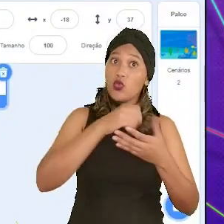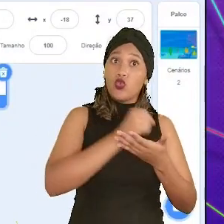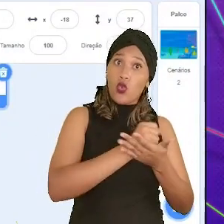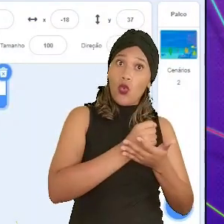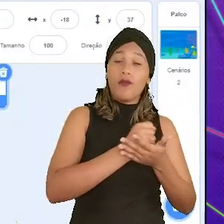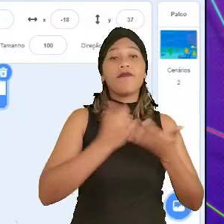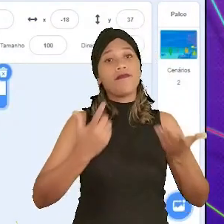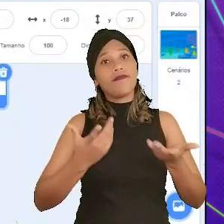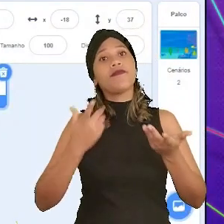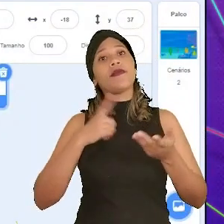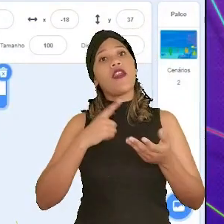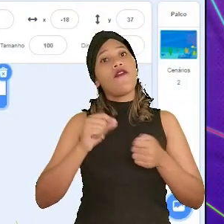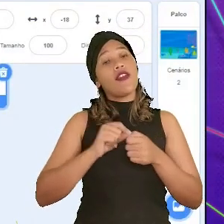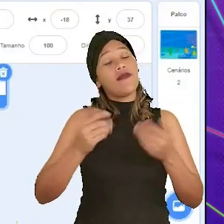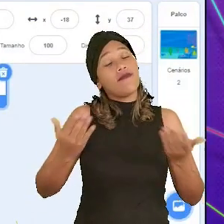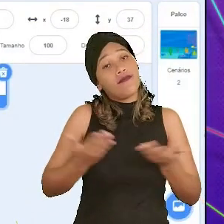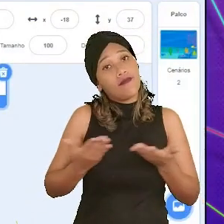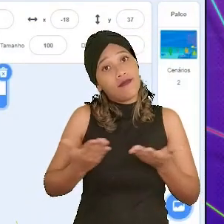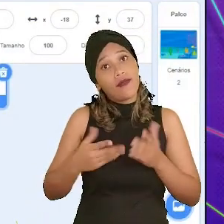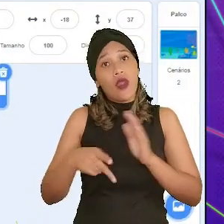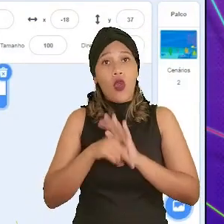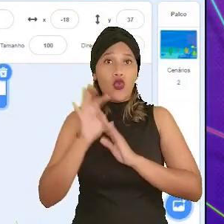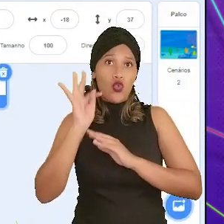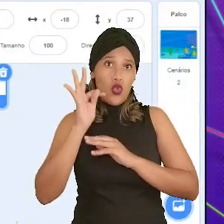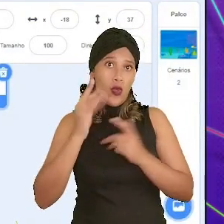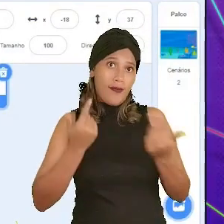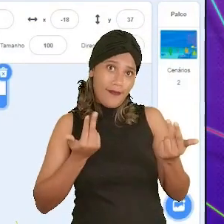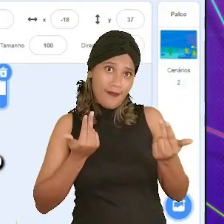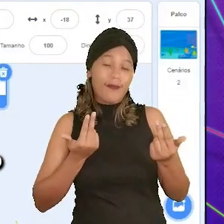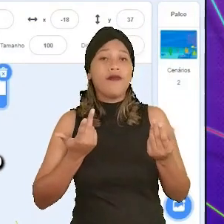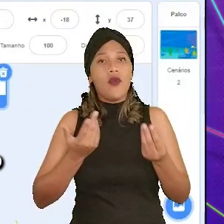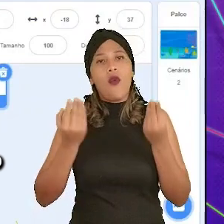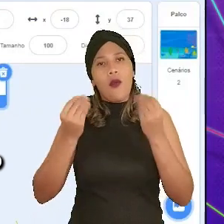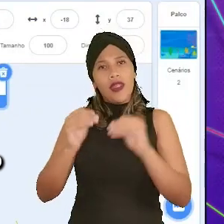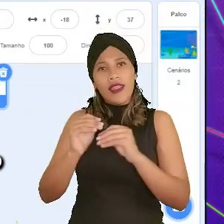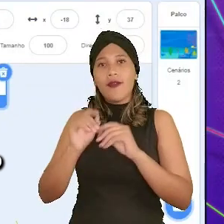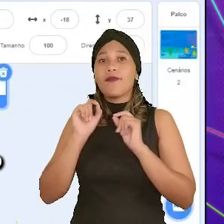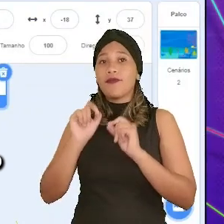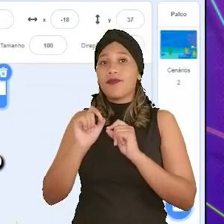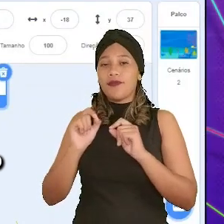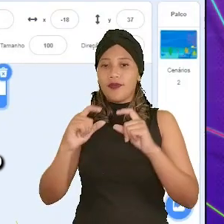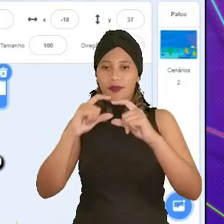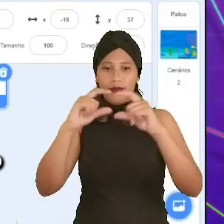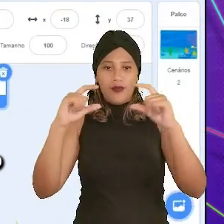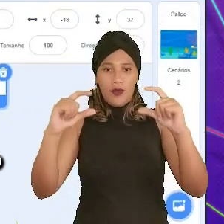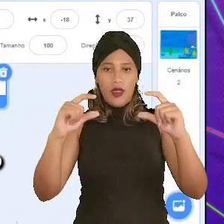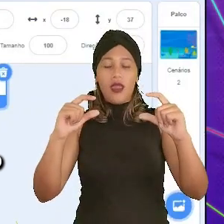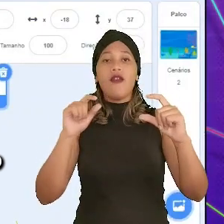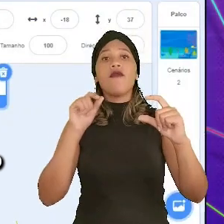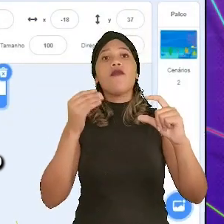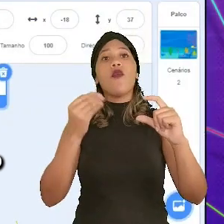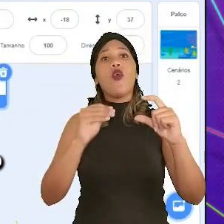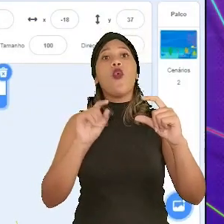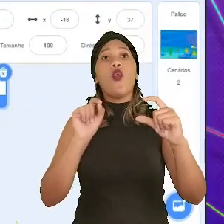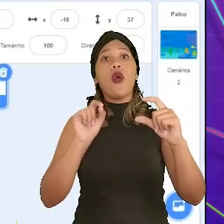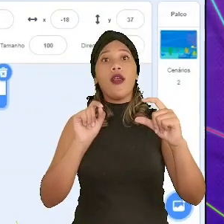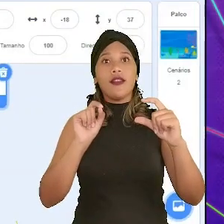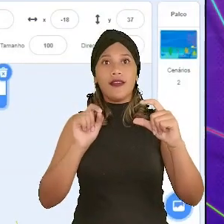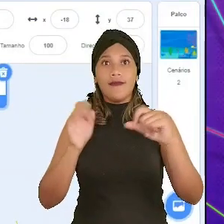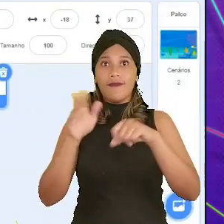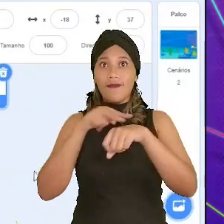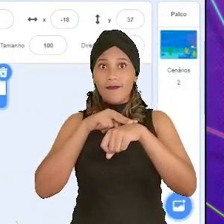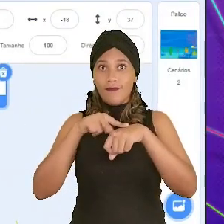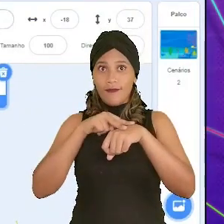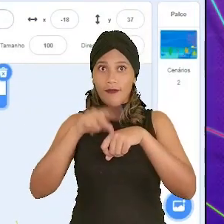Para isso, nós iremos fazer por enquanto como está no nosso tutorial. Então, vamos adicionar um bloco de comando que diz quando